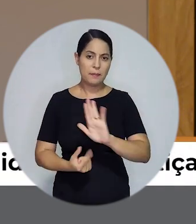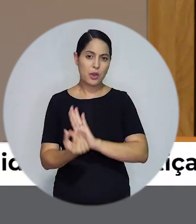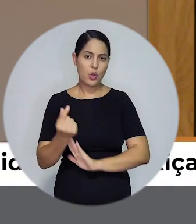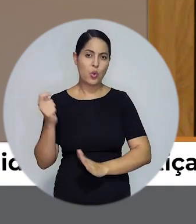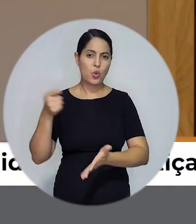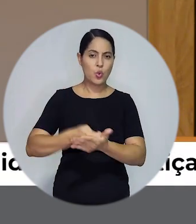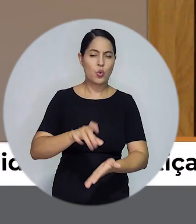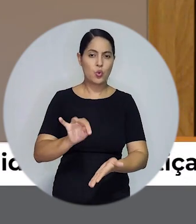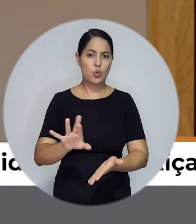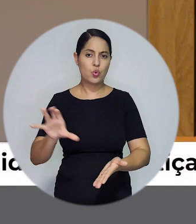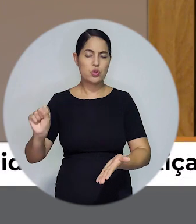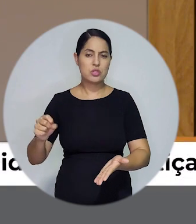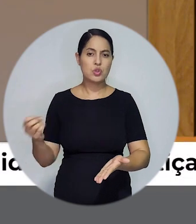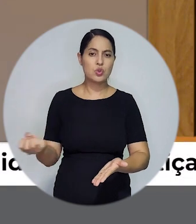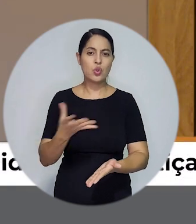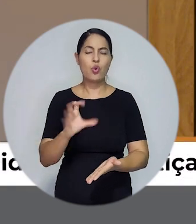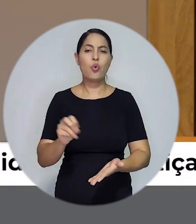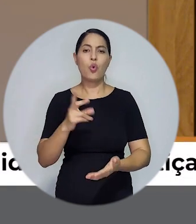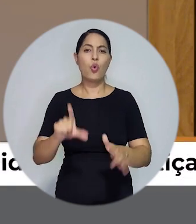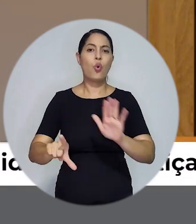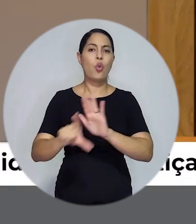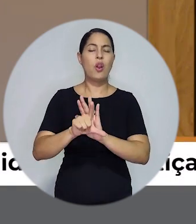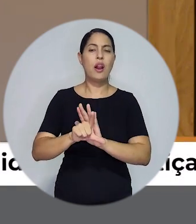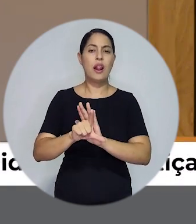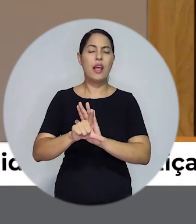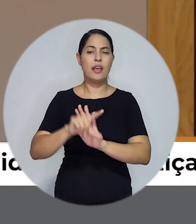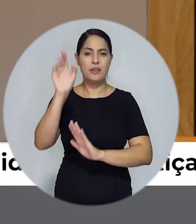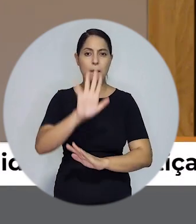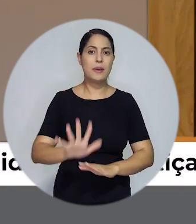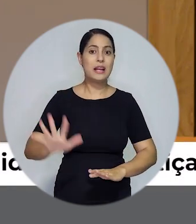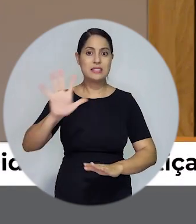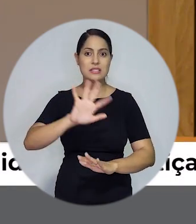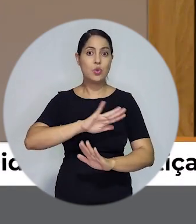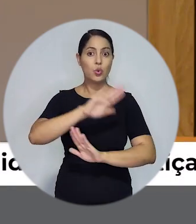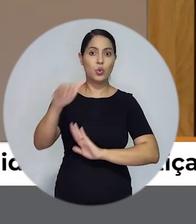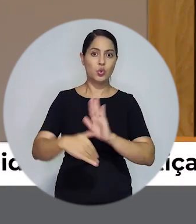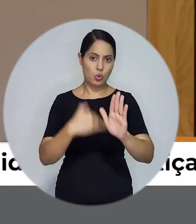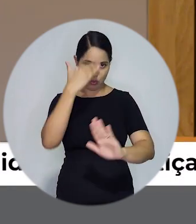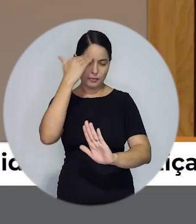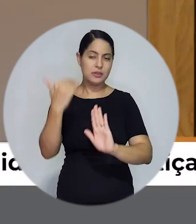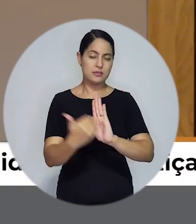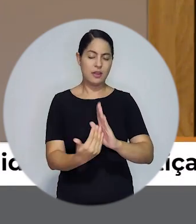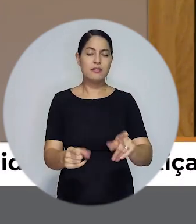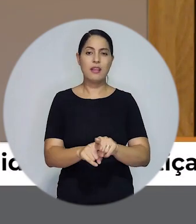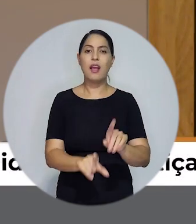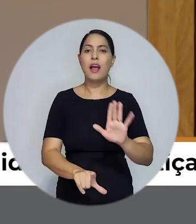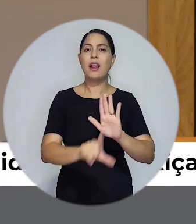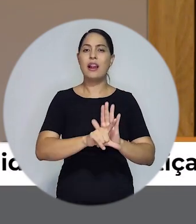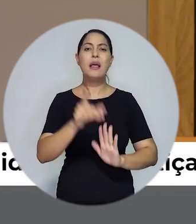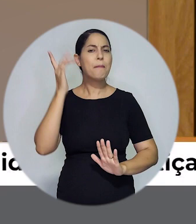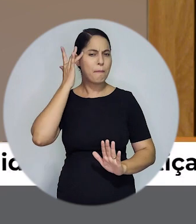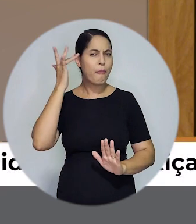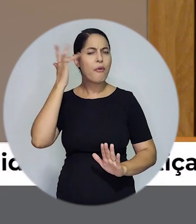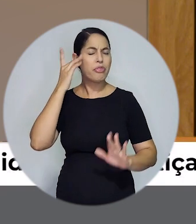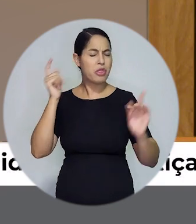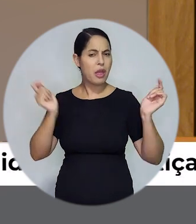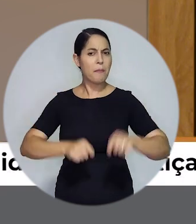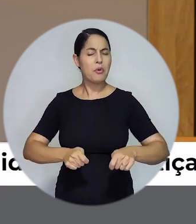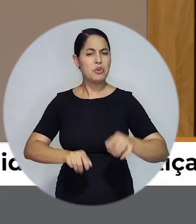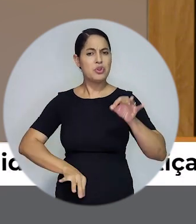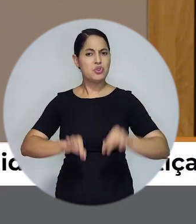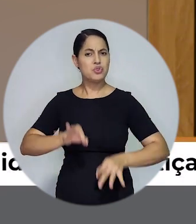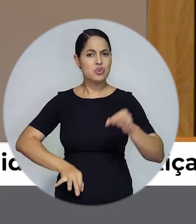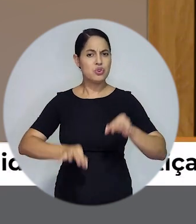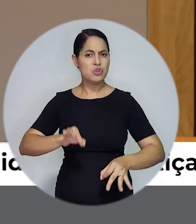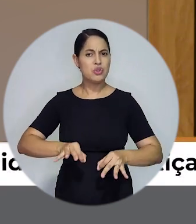fala na reforma do sistema de custas, da adoção de uma lei quadro, de uma lei nacional de custas e de uma lei